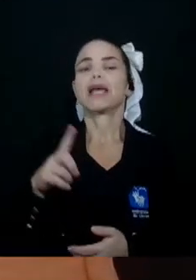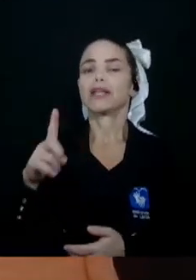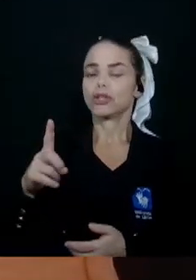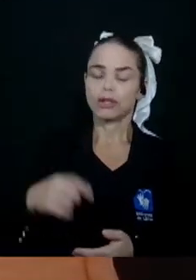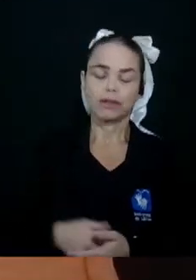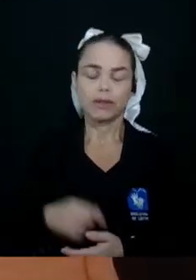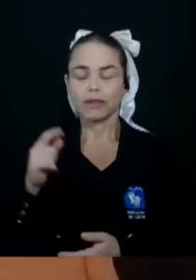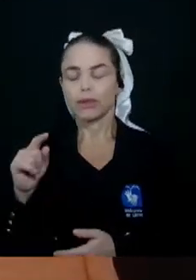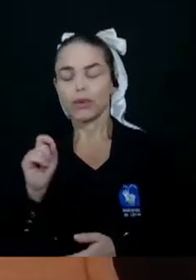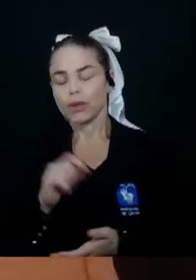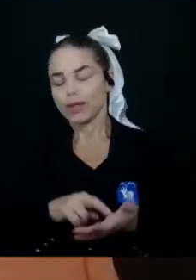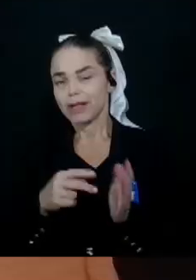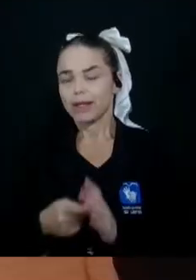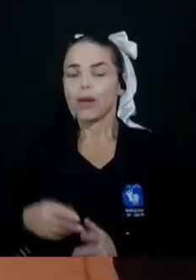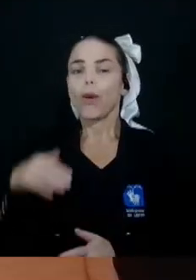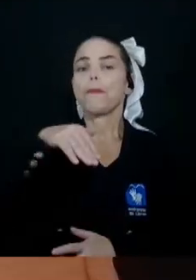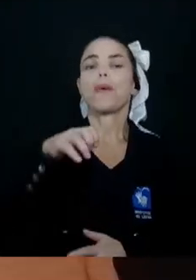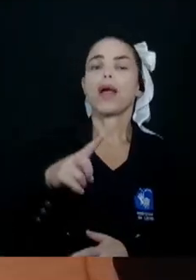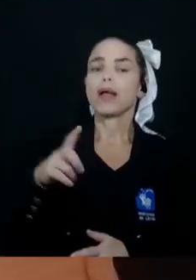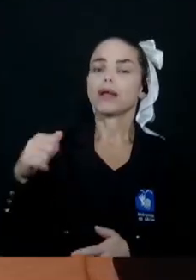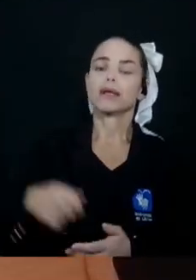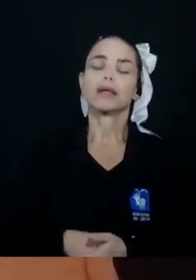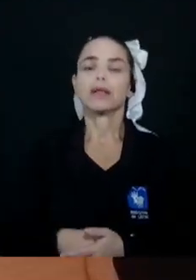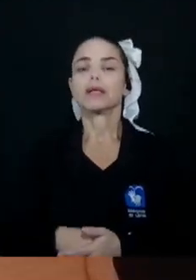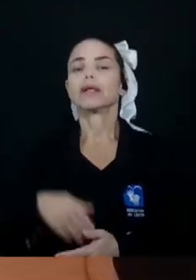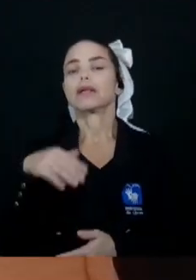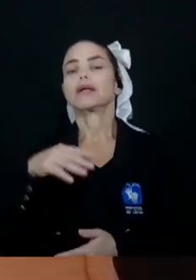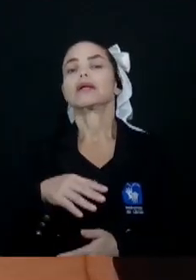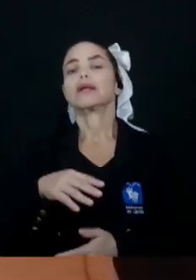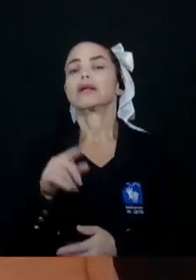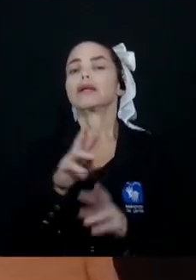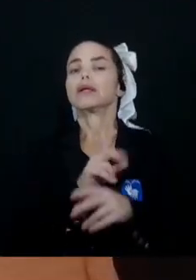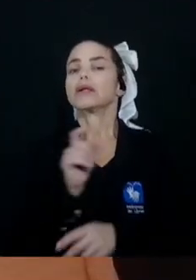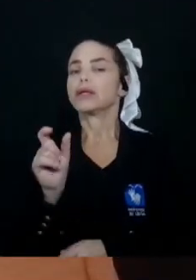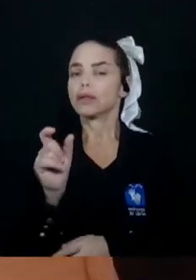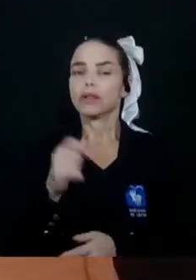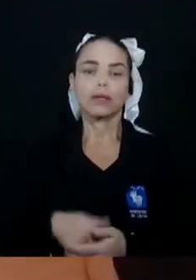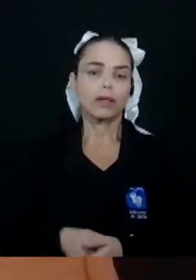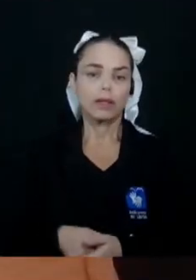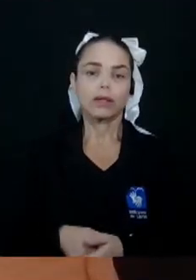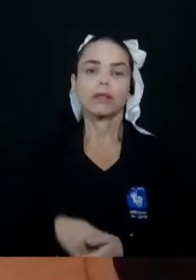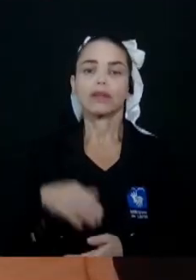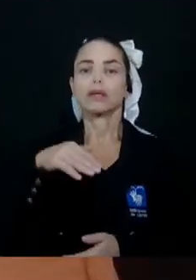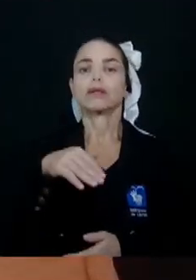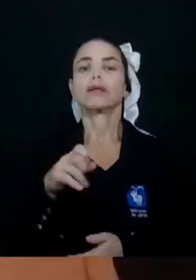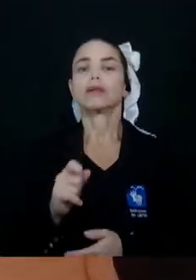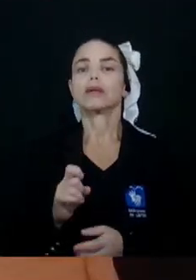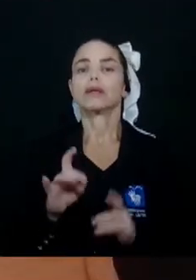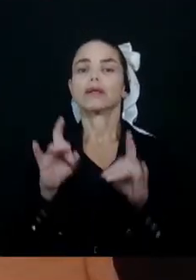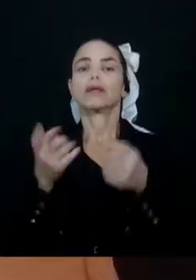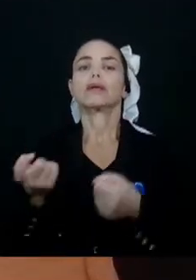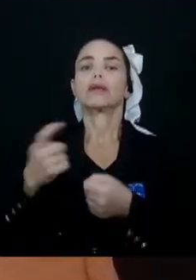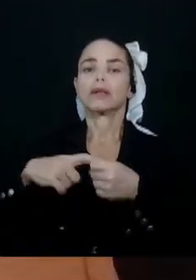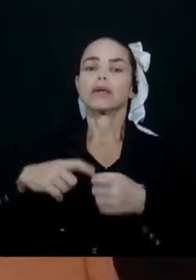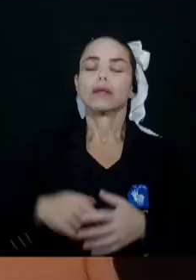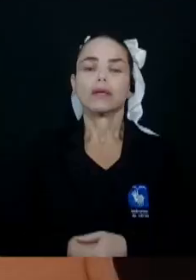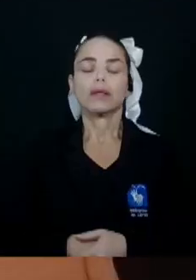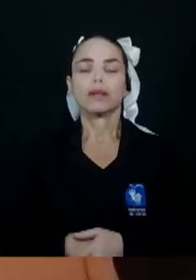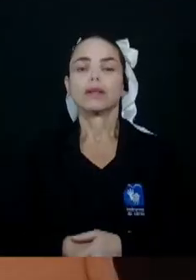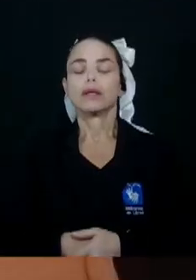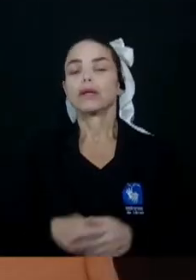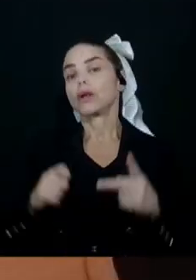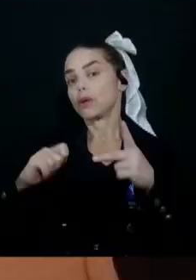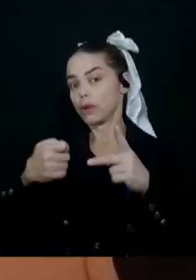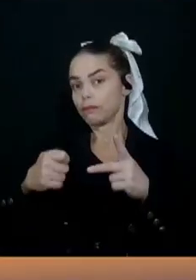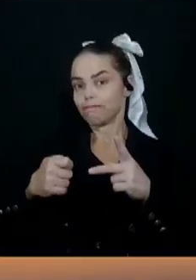que significa essa sigla. Essa sigla é Mecanismo Especial de Devolução. Você fez um Pix, caiu num golpe,